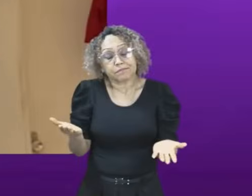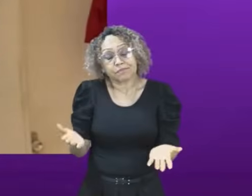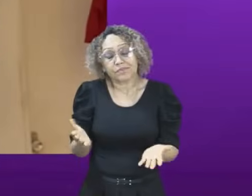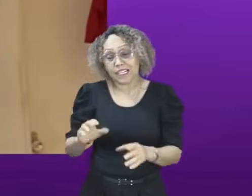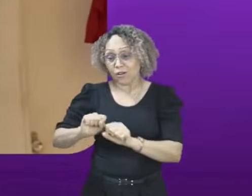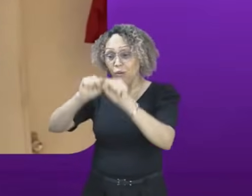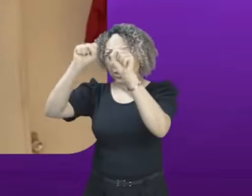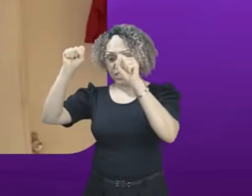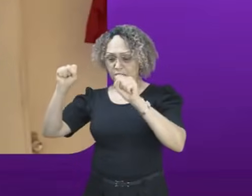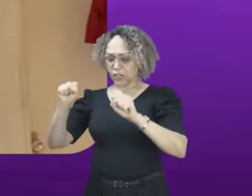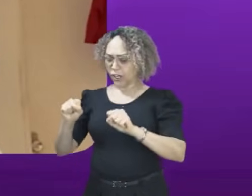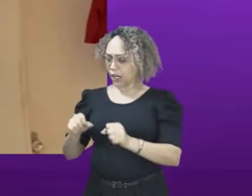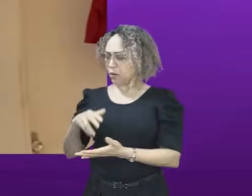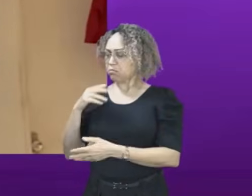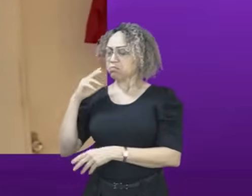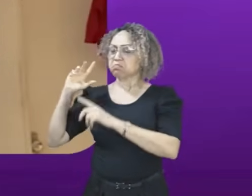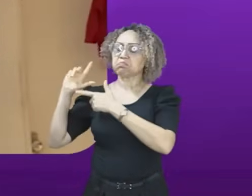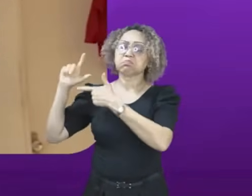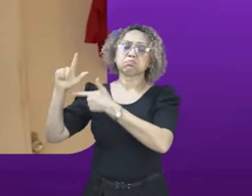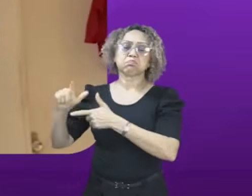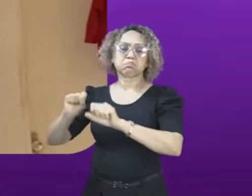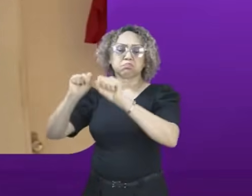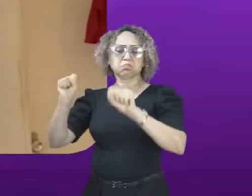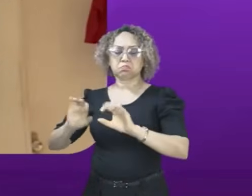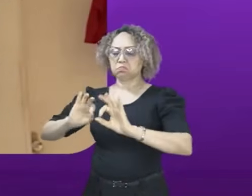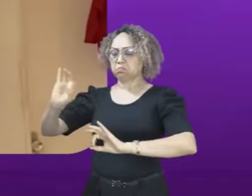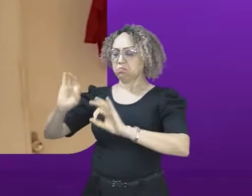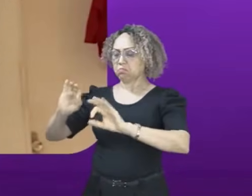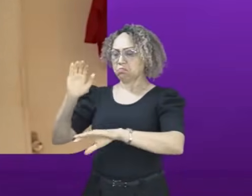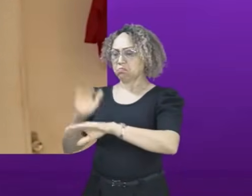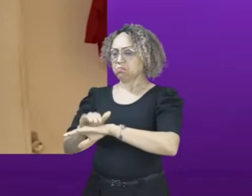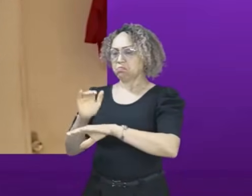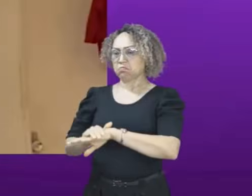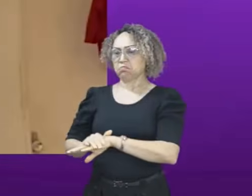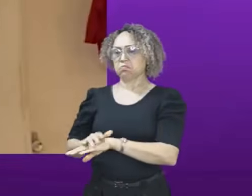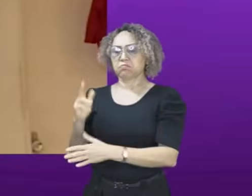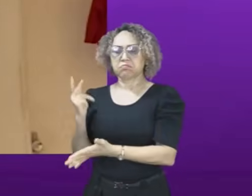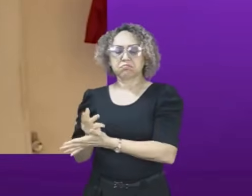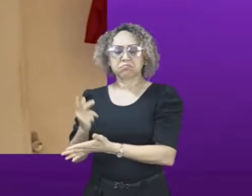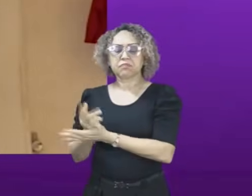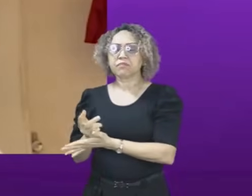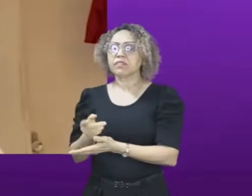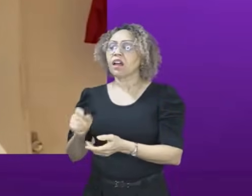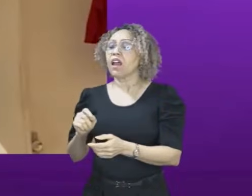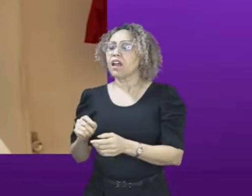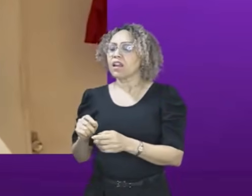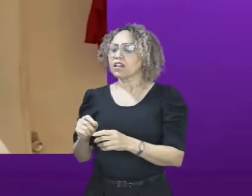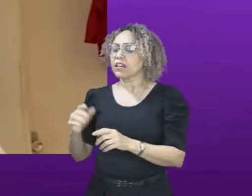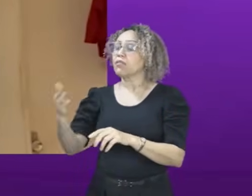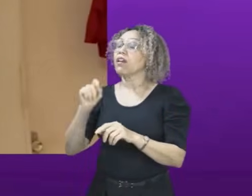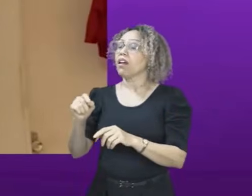tenta silenciar, apagar, né? E aí é onde entra o processo do feminismo